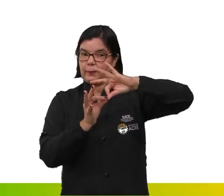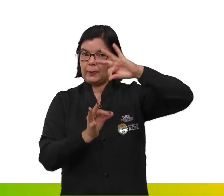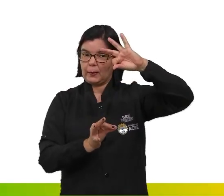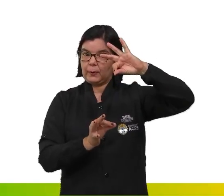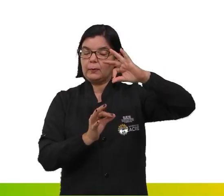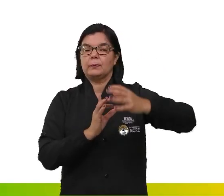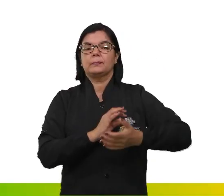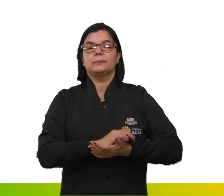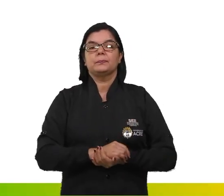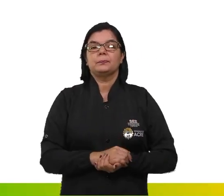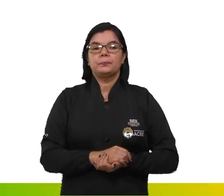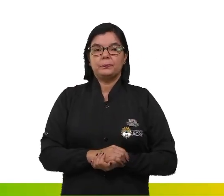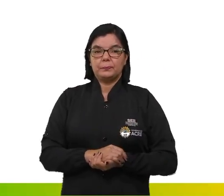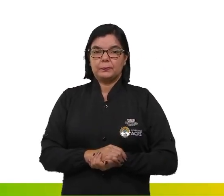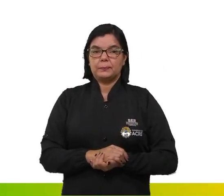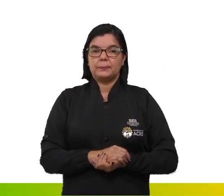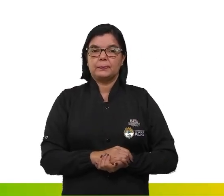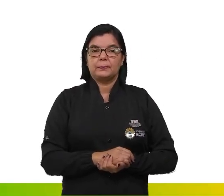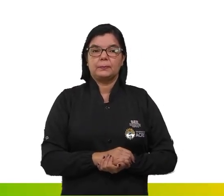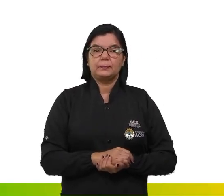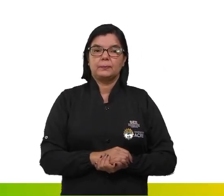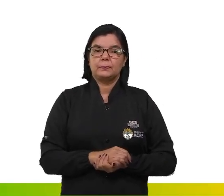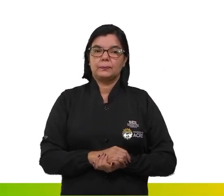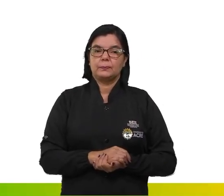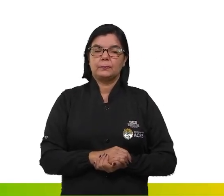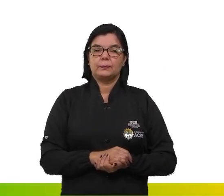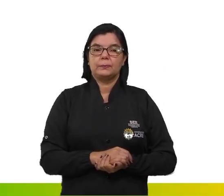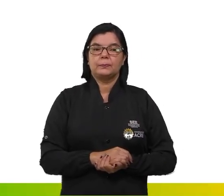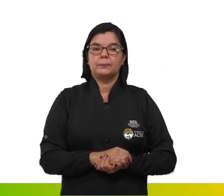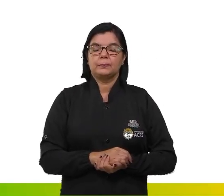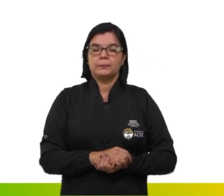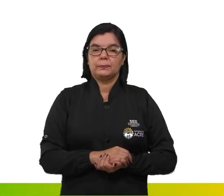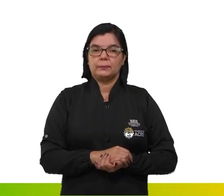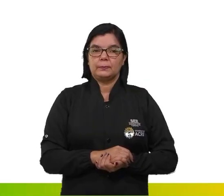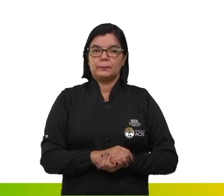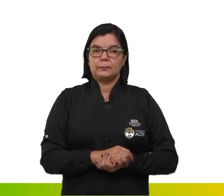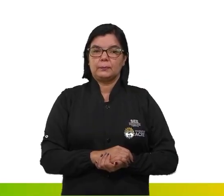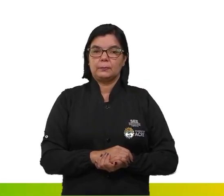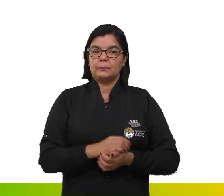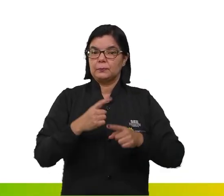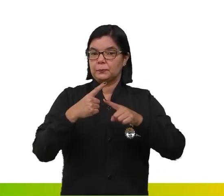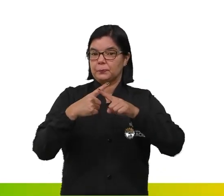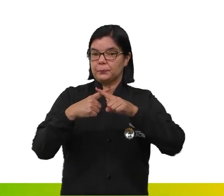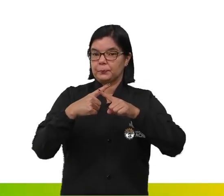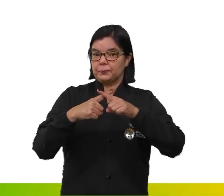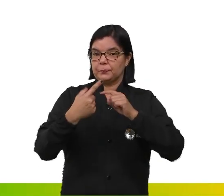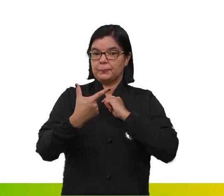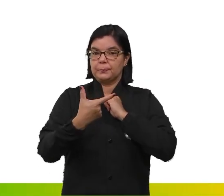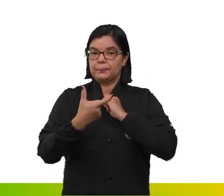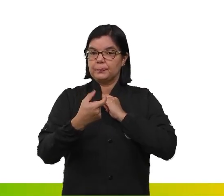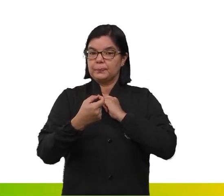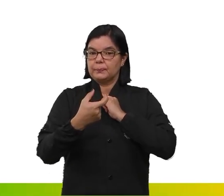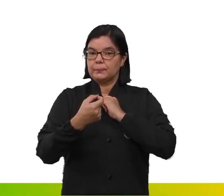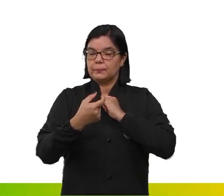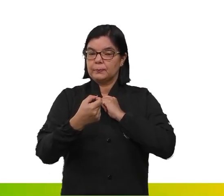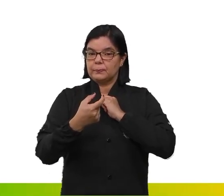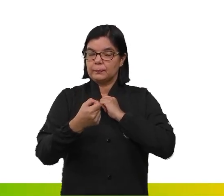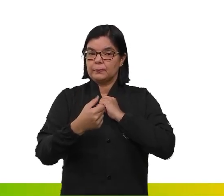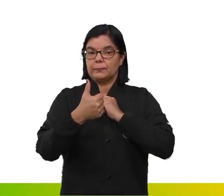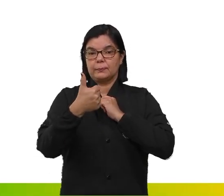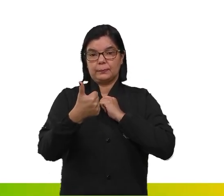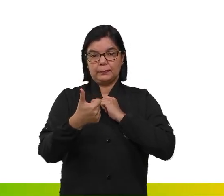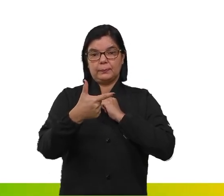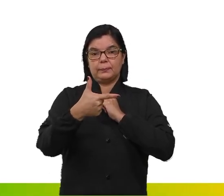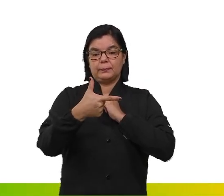tamanho da outra dimensão do terreno, multiplicando por 20, dá